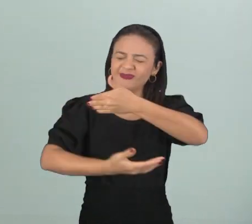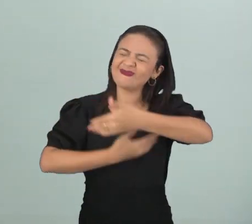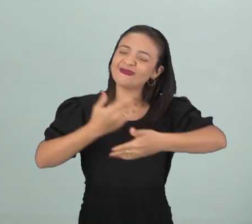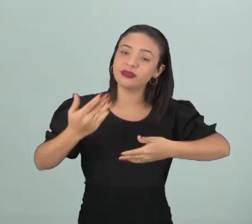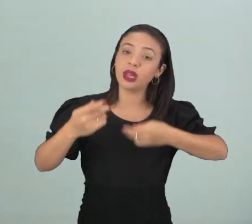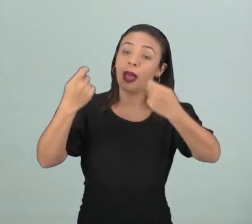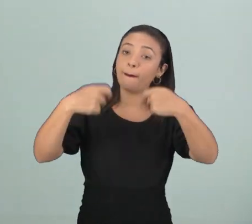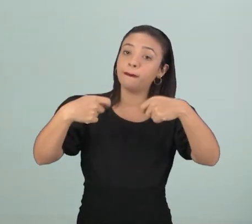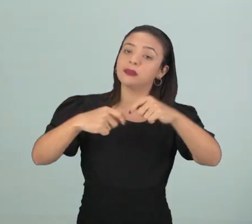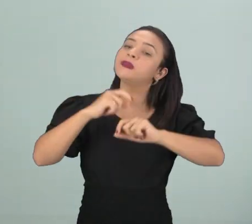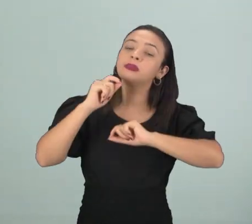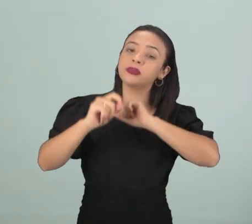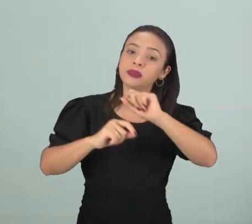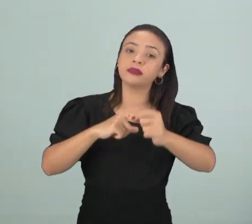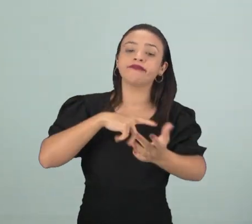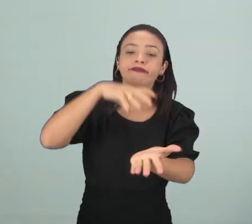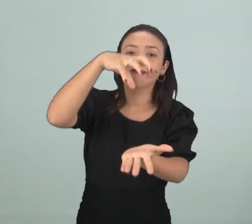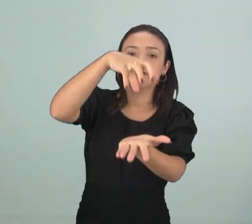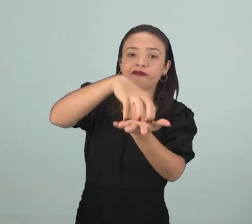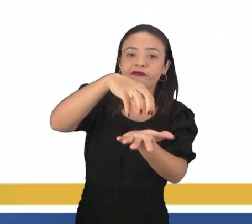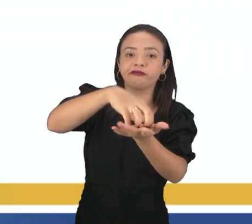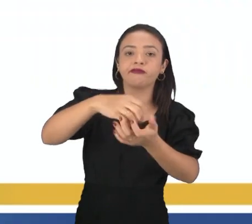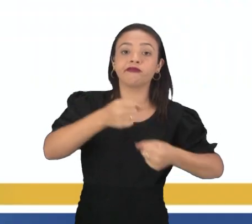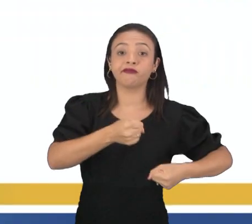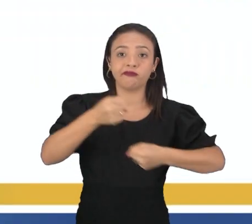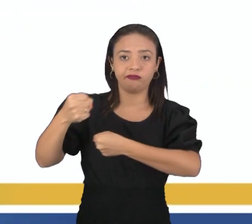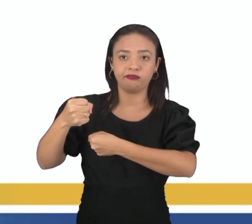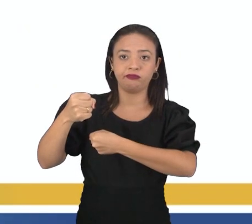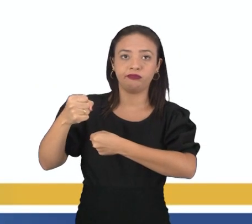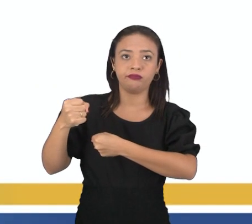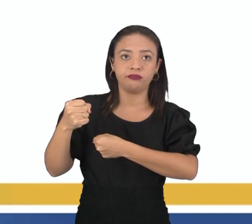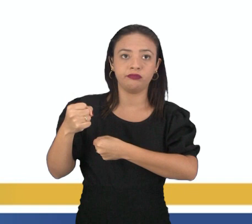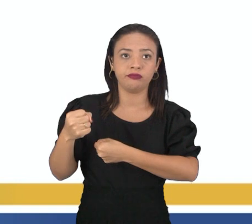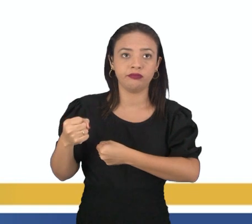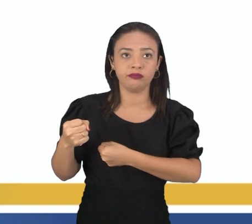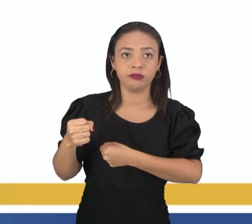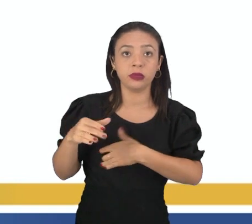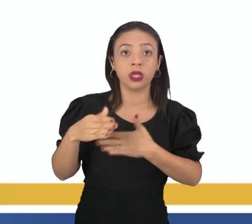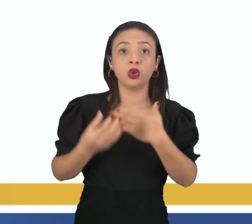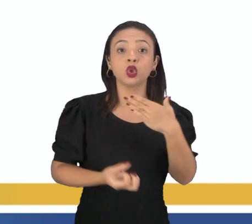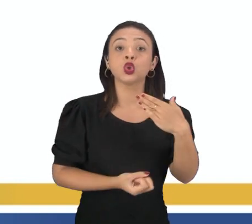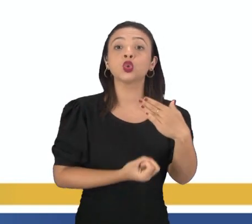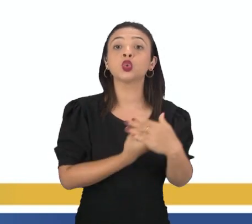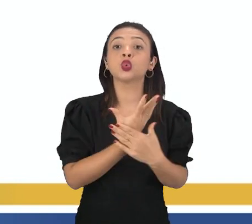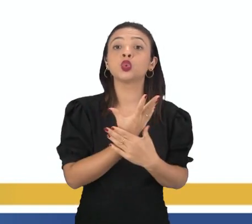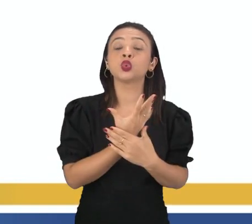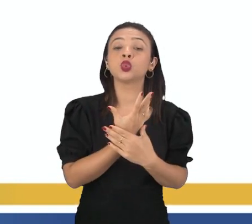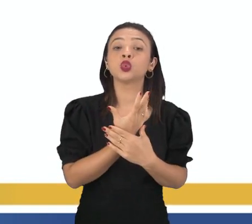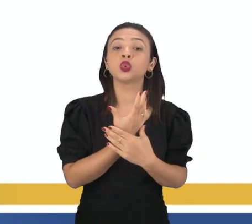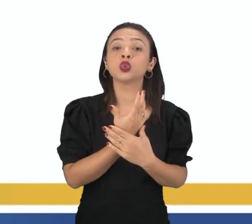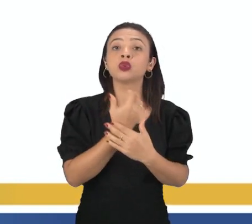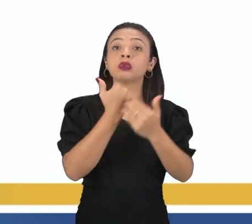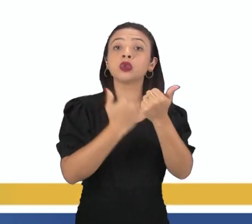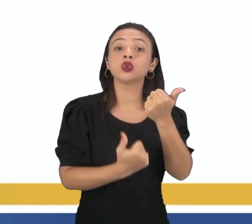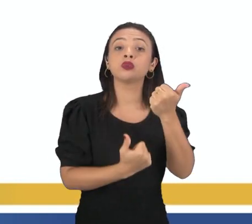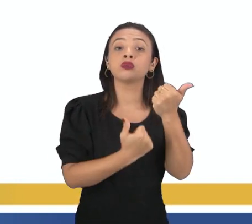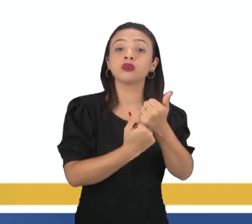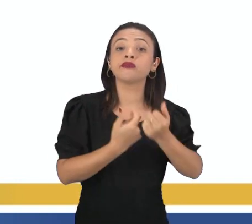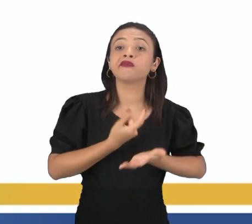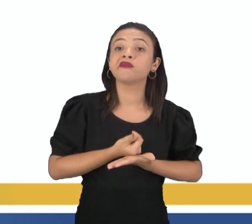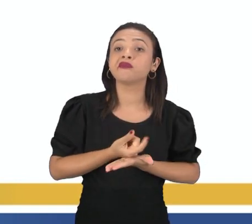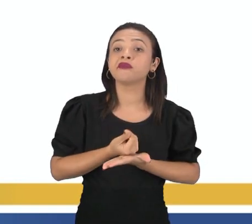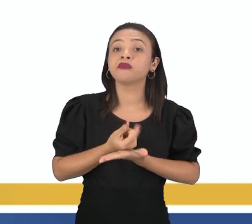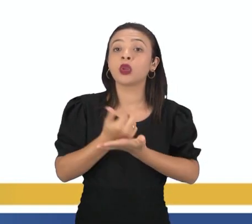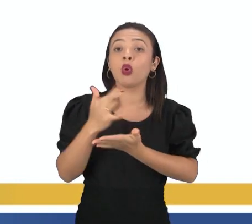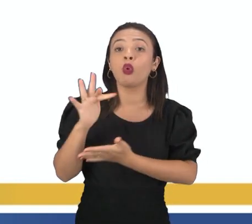a necessidade de ter a centralização do poder. Mas e aí a gente tem esse surgimento que vai sendo substituído pelo capitalismo.